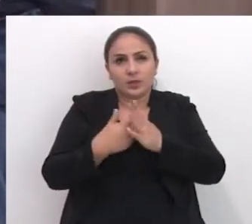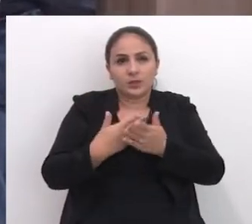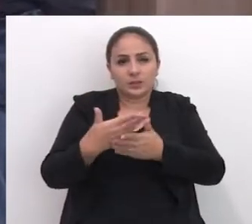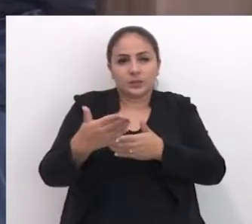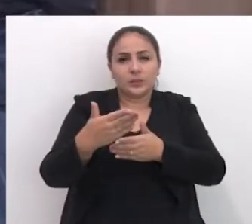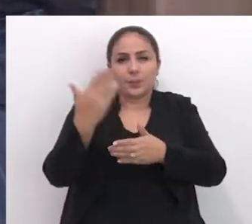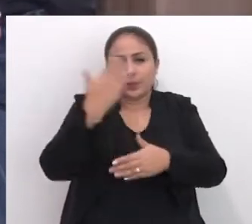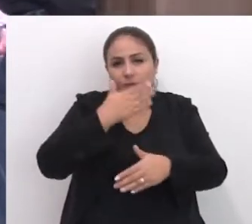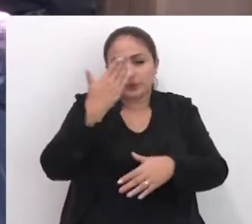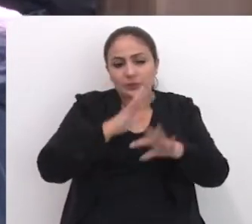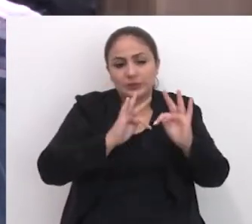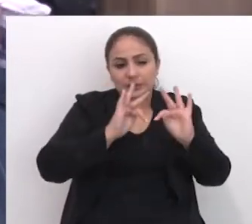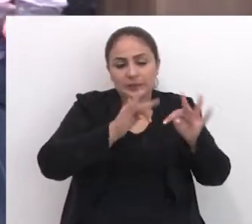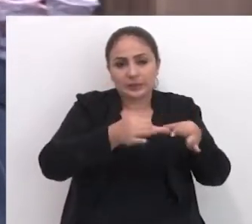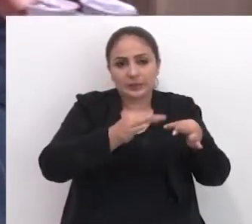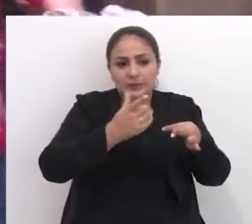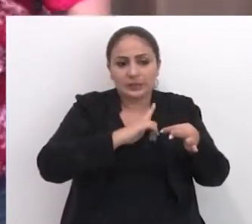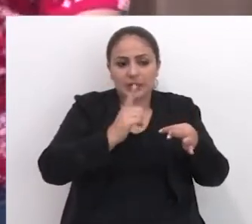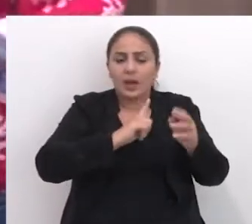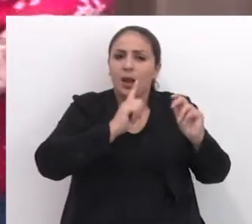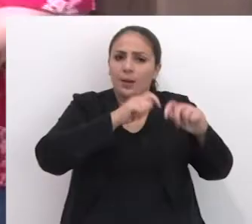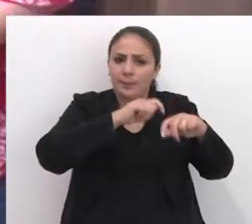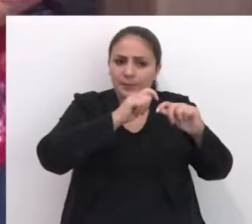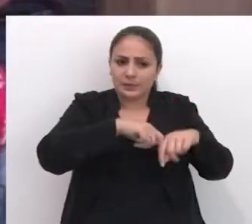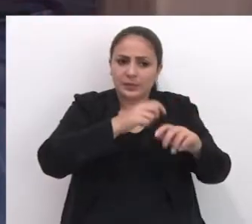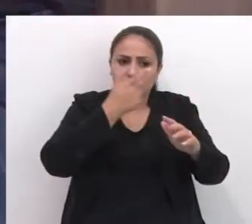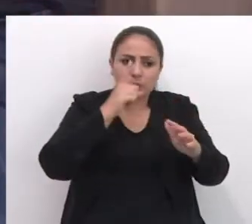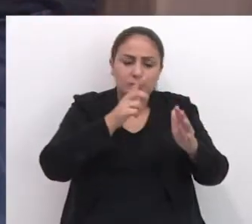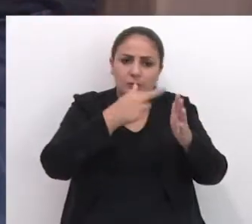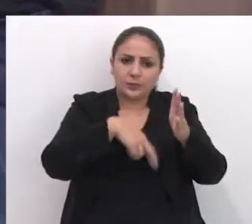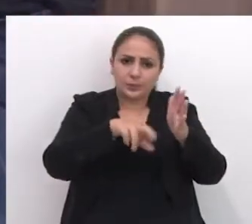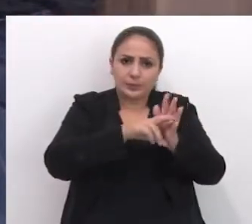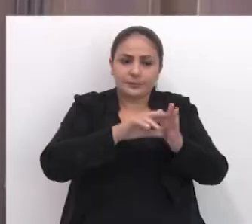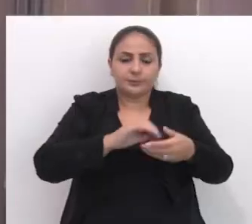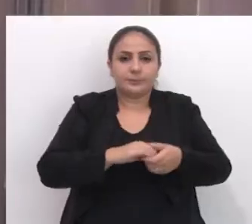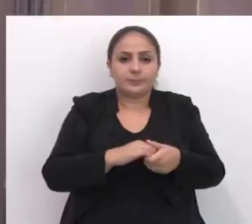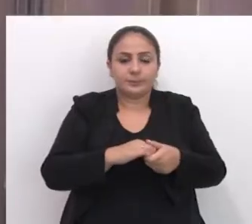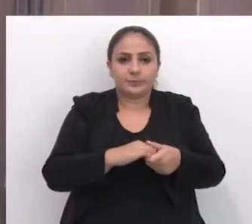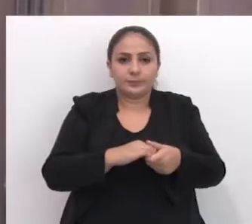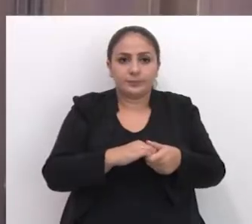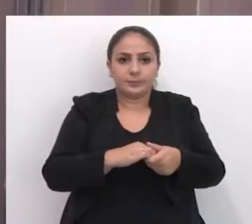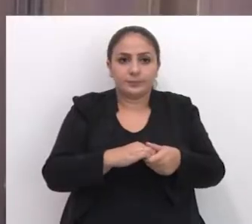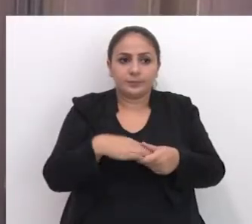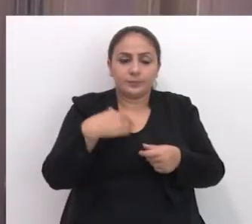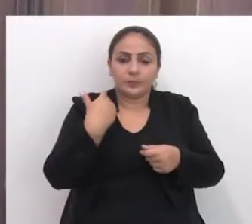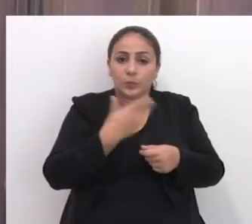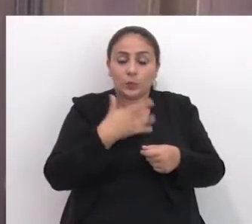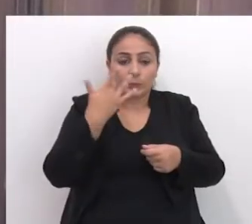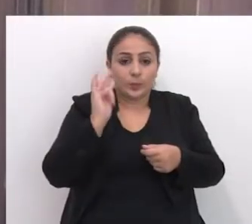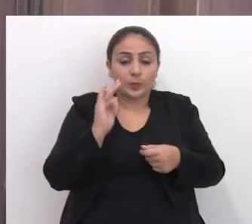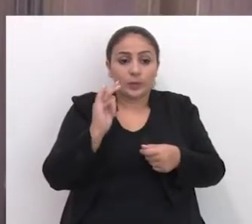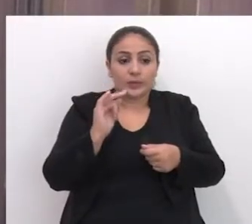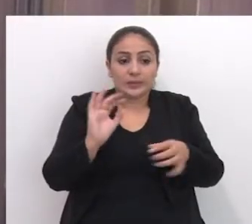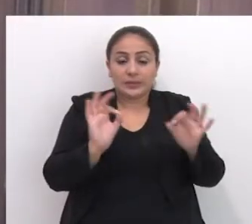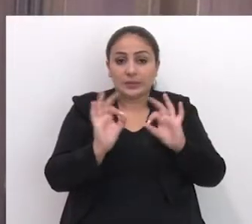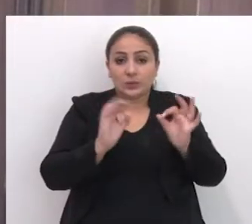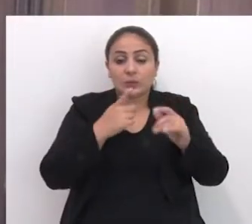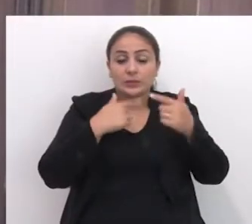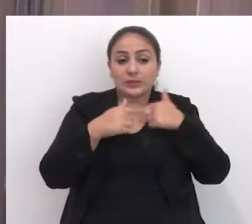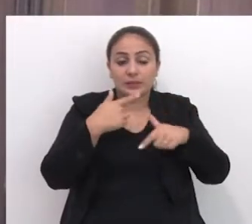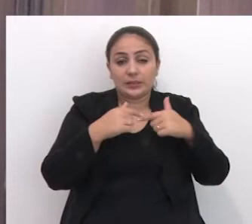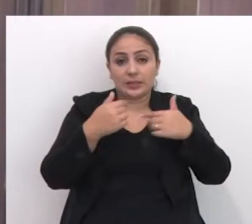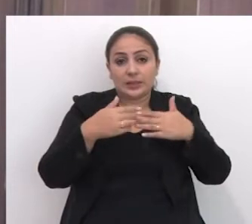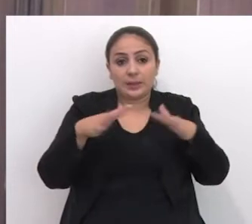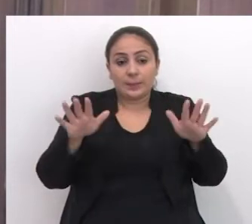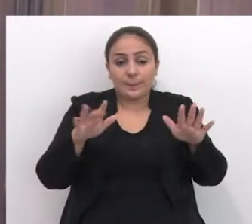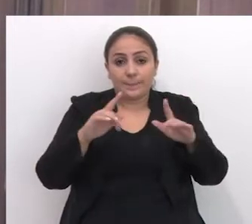de comprovações técnicas, ter a condição de recuperá-lo, né? Sabemos, ninguém gostaria de abrir mão de um prédio público,